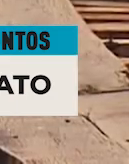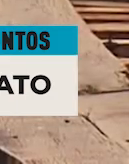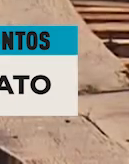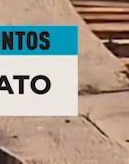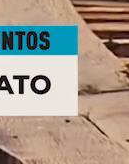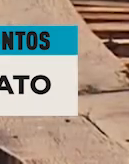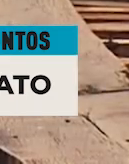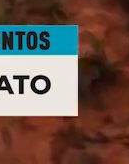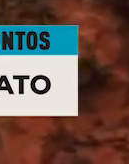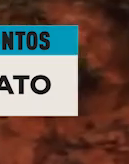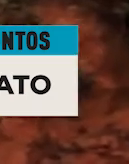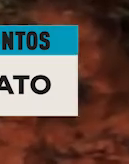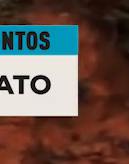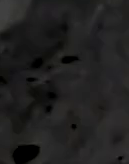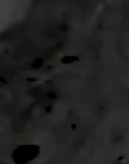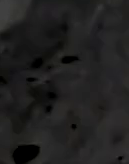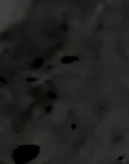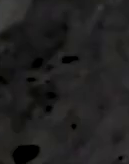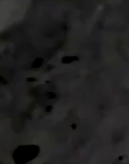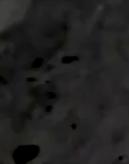do contágio nas aldeias.